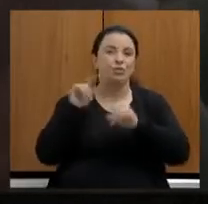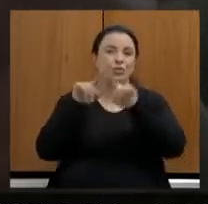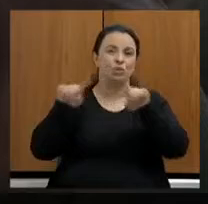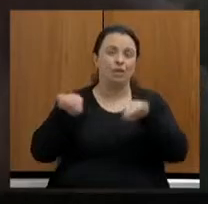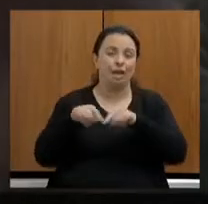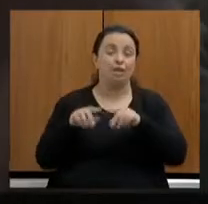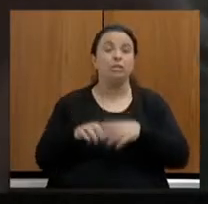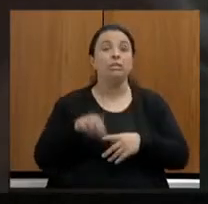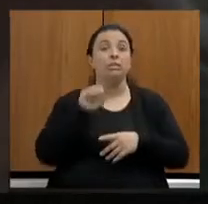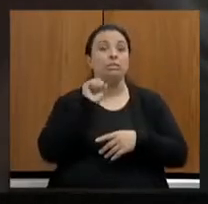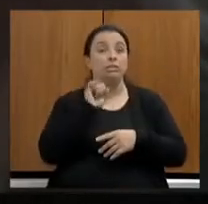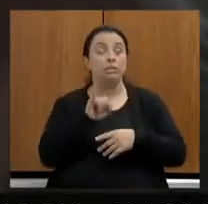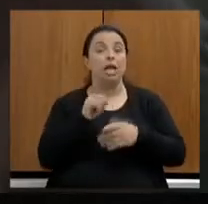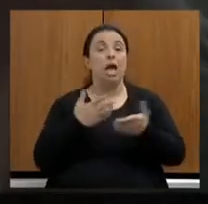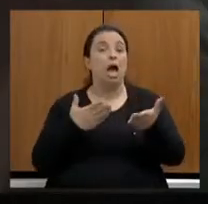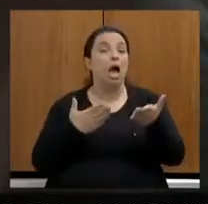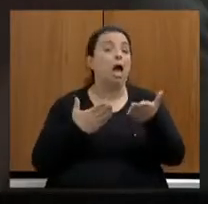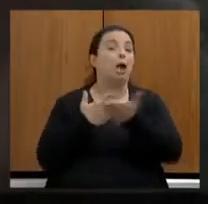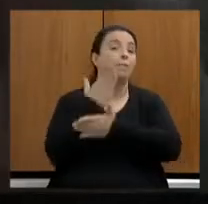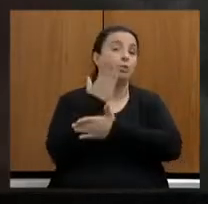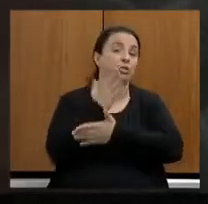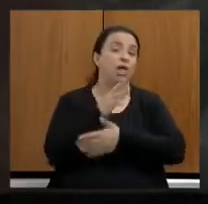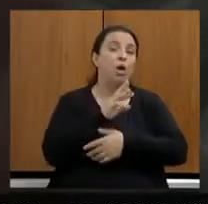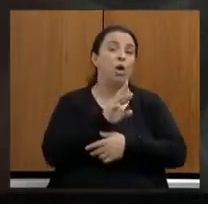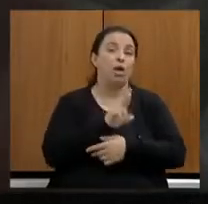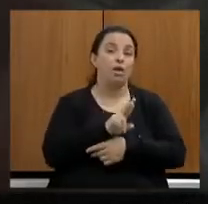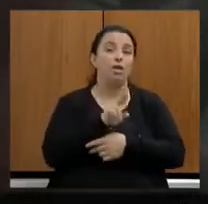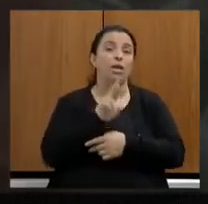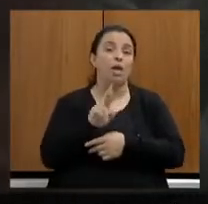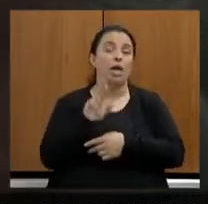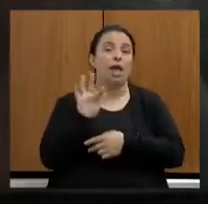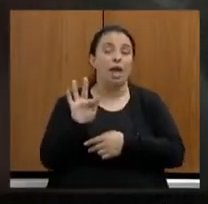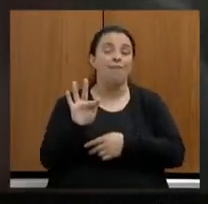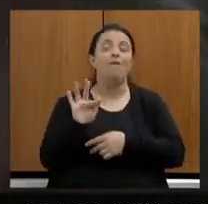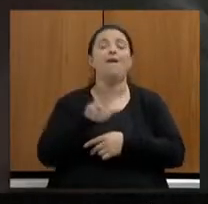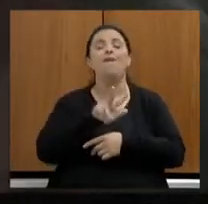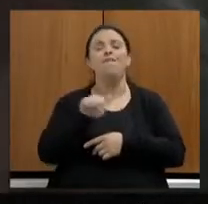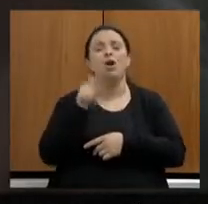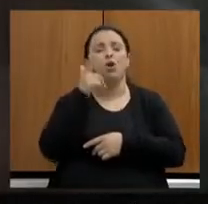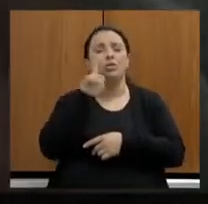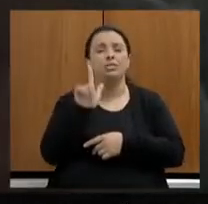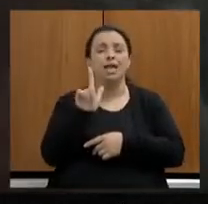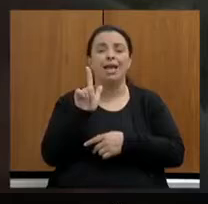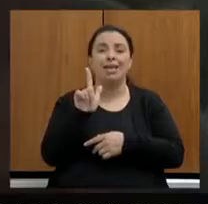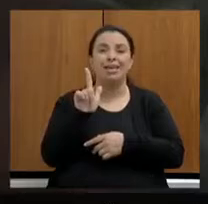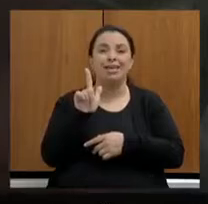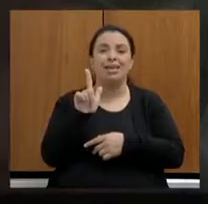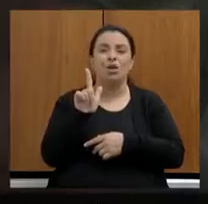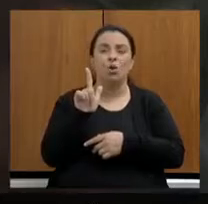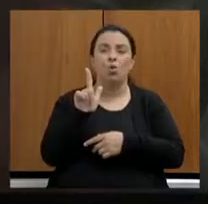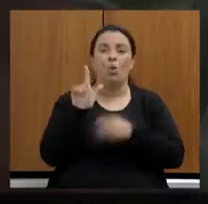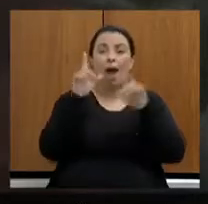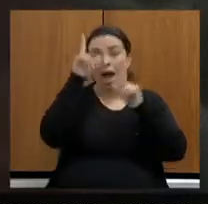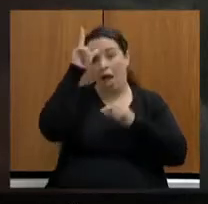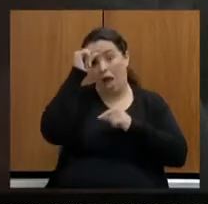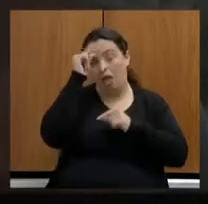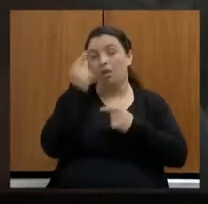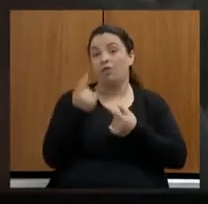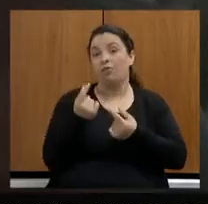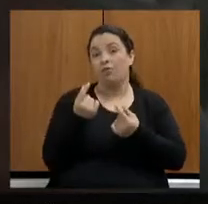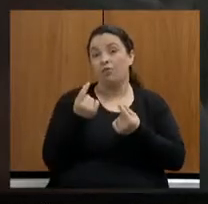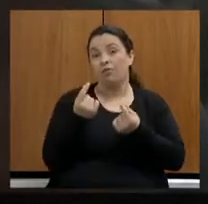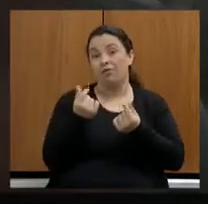aprovando o regime de recuperação fiscal nós conseguiríamos ter saúde financeira para falar nos necessários reajustes